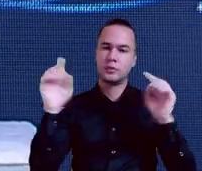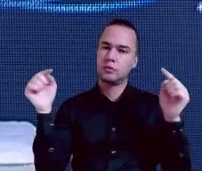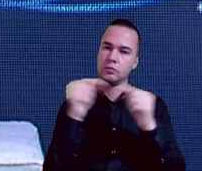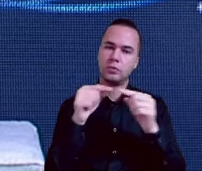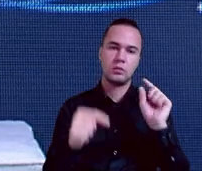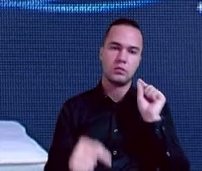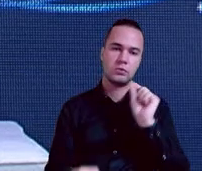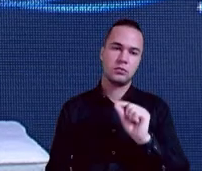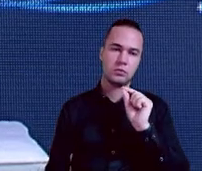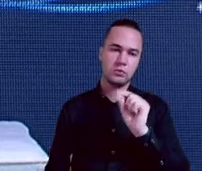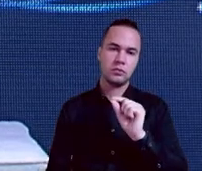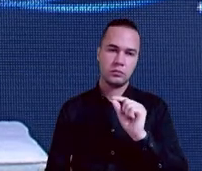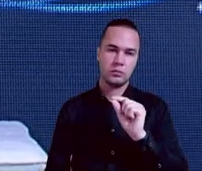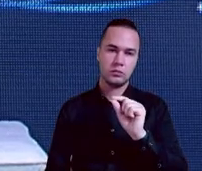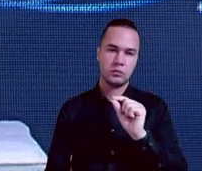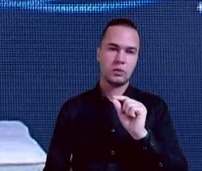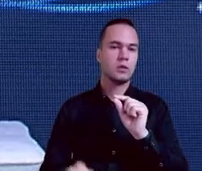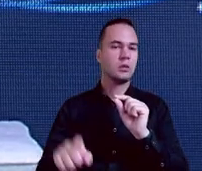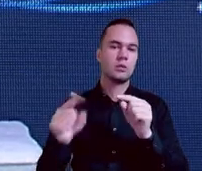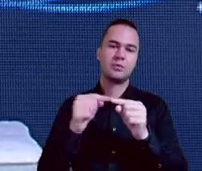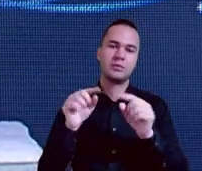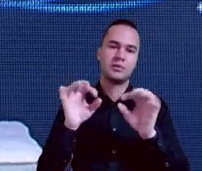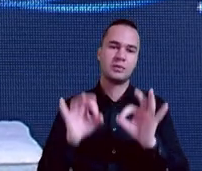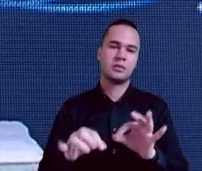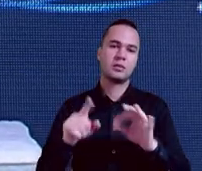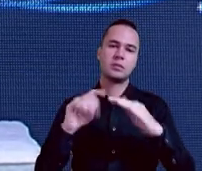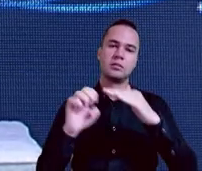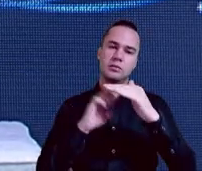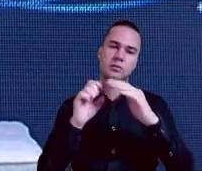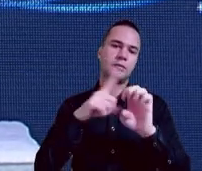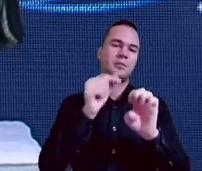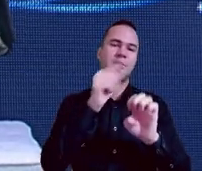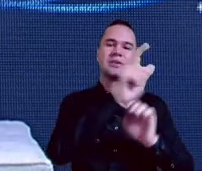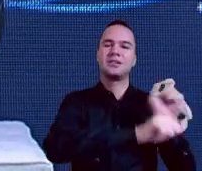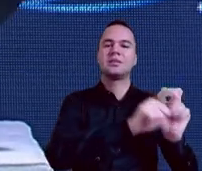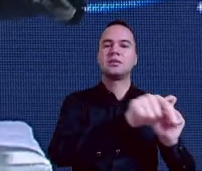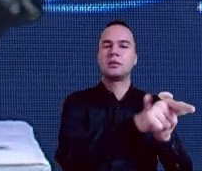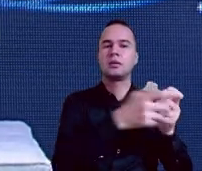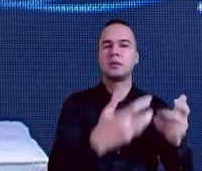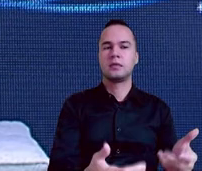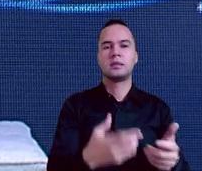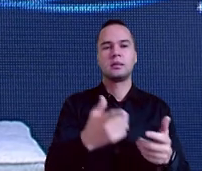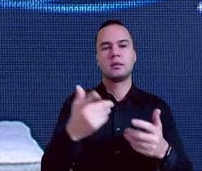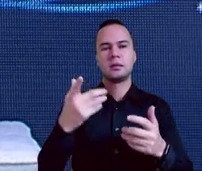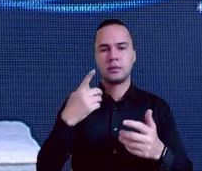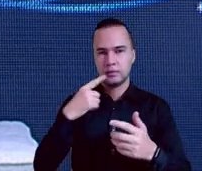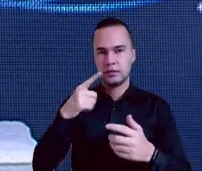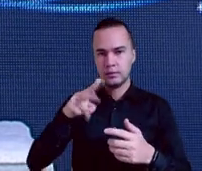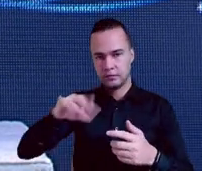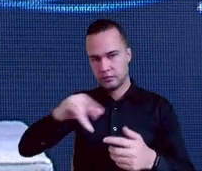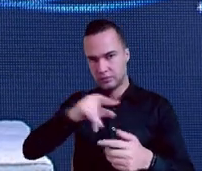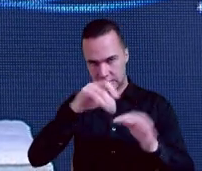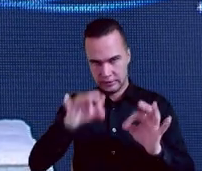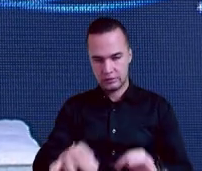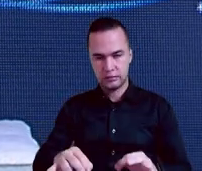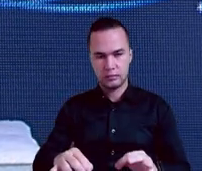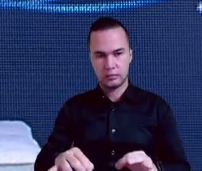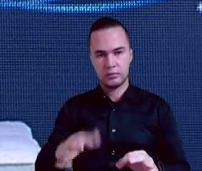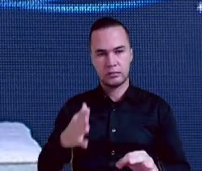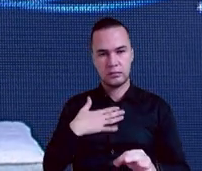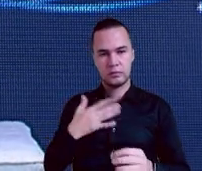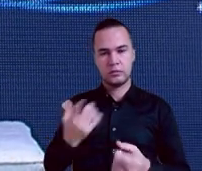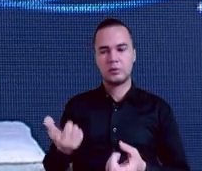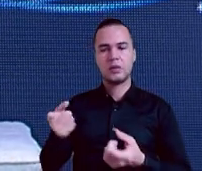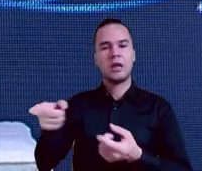ela faz muito sentido é o que o empreendedor tá buscando ele quer ser criticado Mas você acredita que nessa escala Então o meu Business ele é